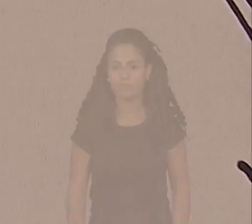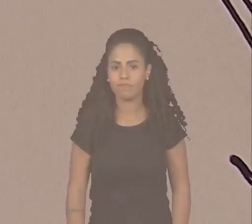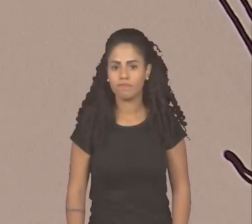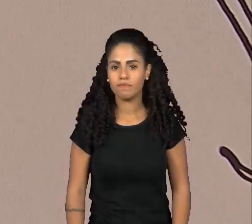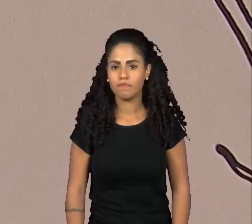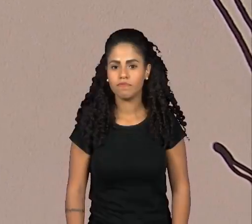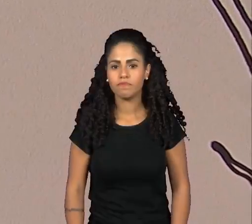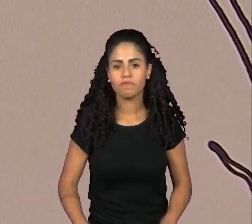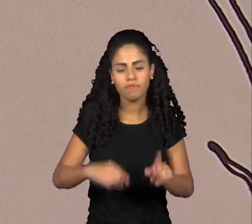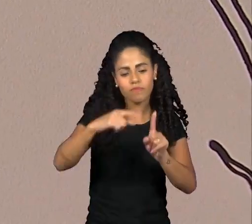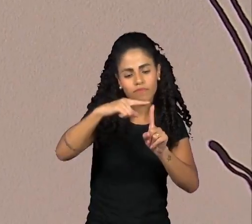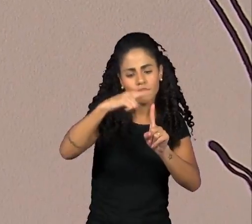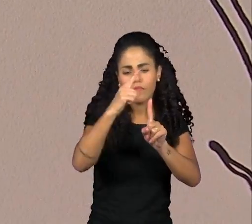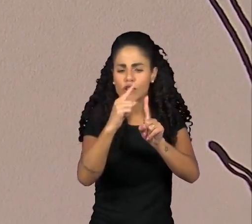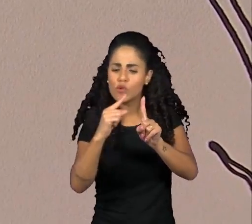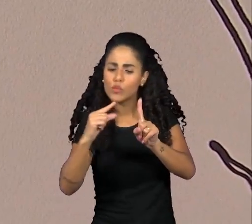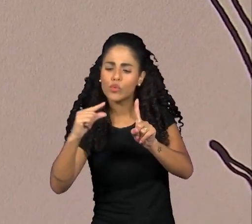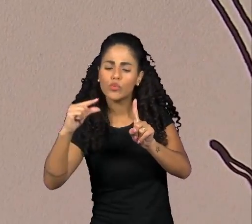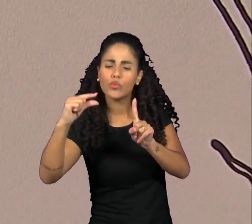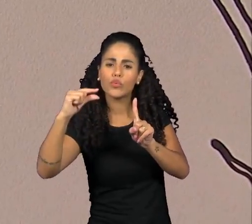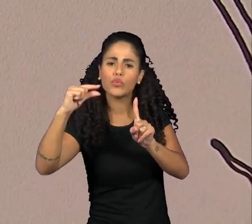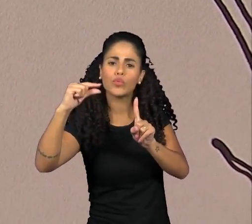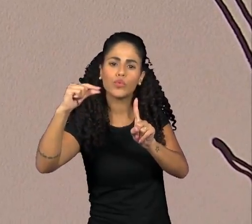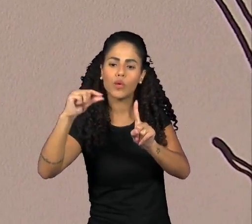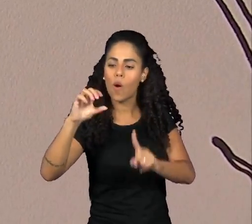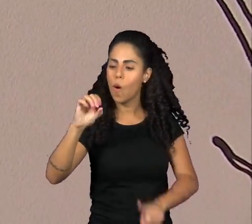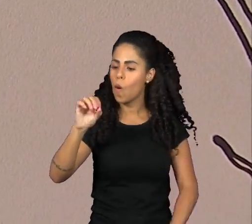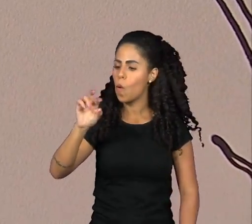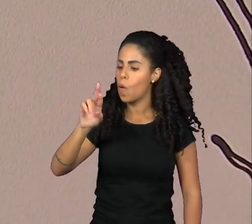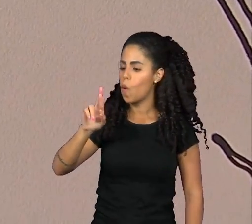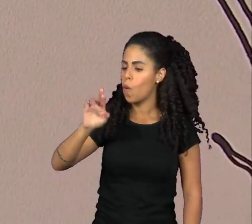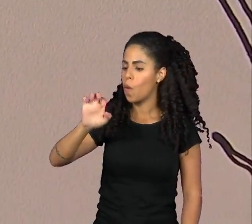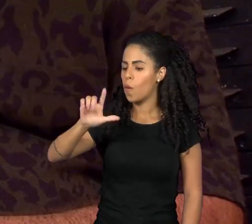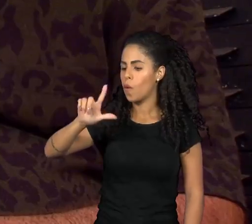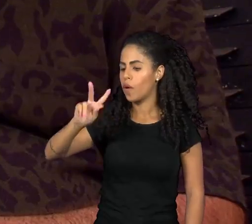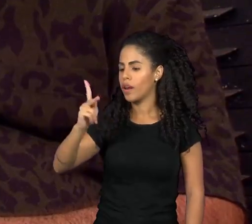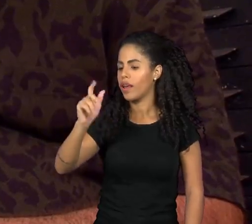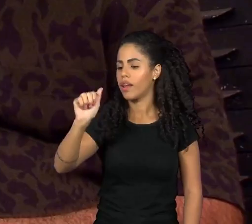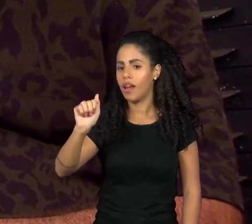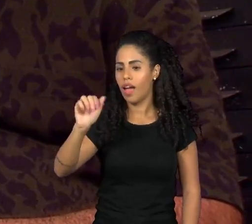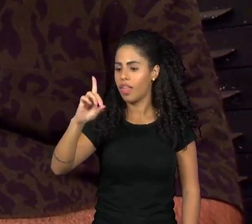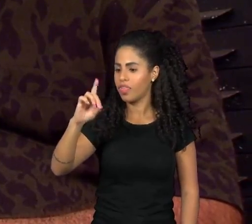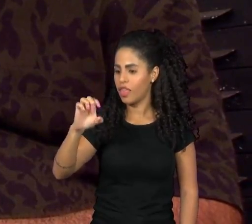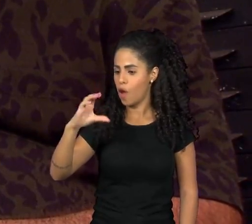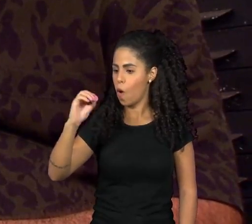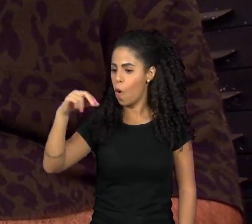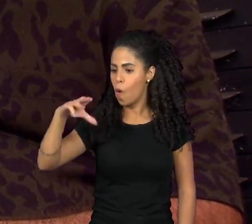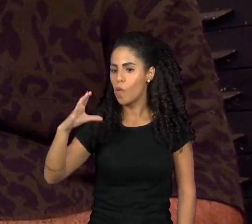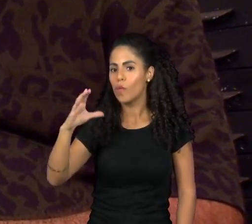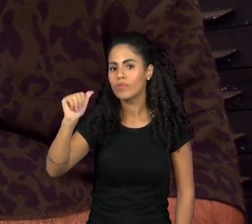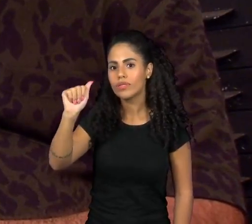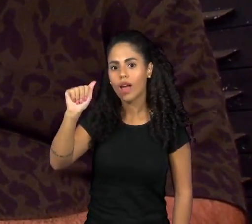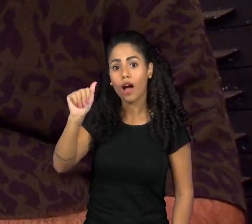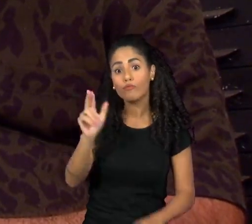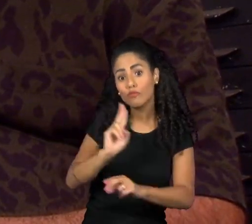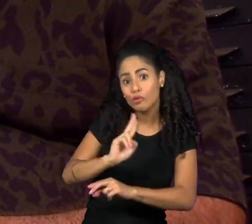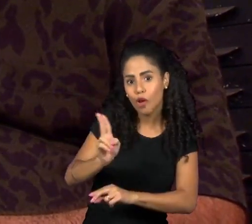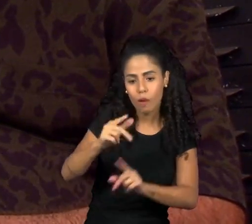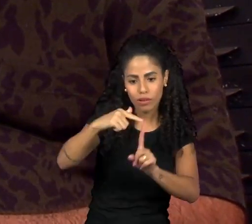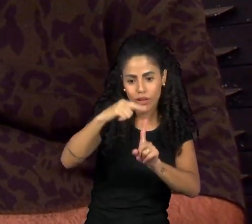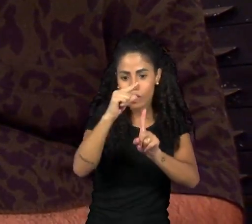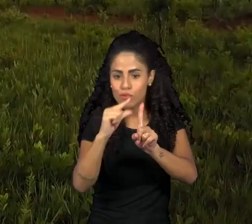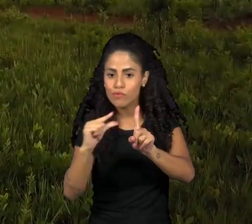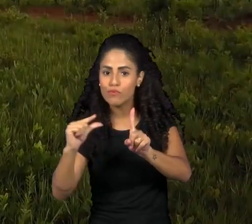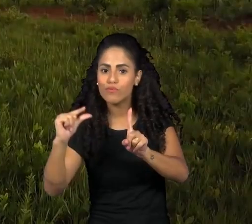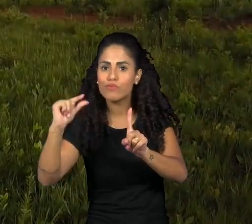Orelha de onça. A espécie do cerrado ganha nova vida no papel, nos traços de Daniel Cabaleiro. O artista